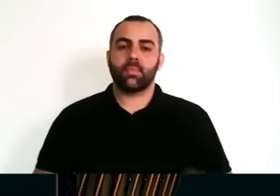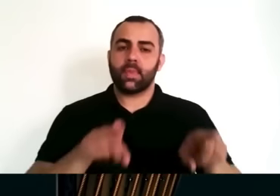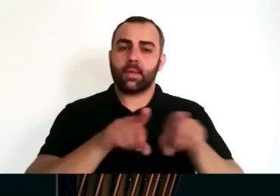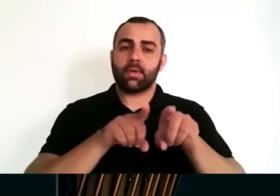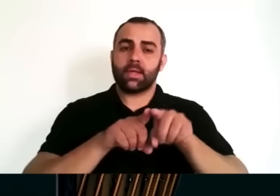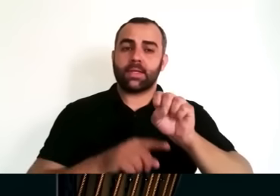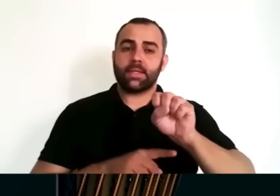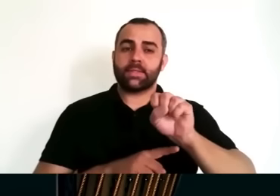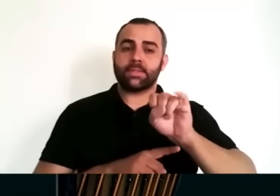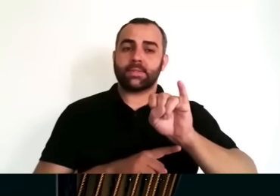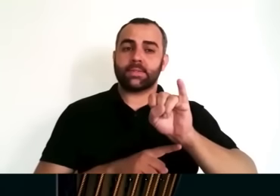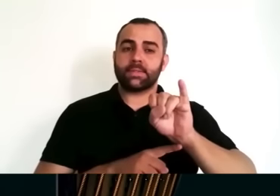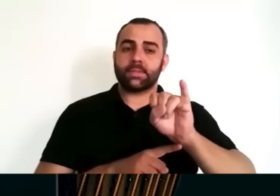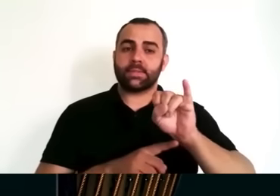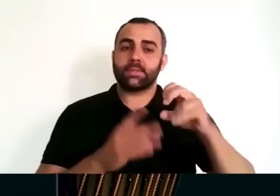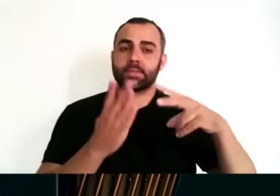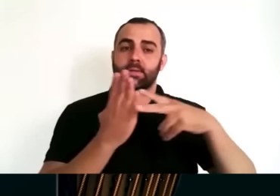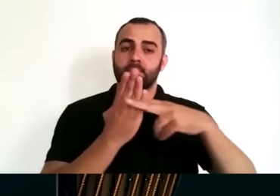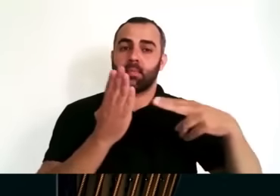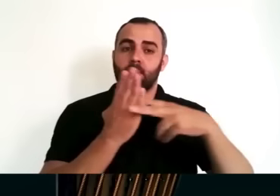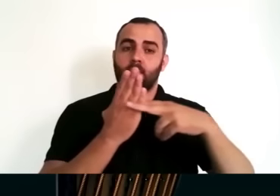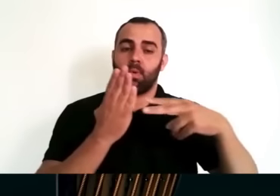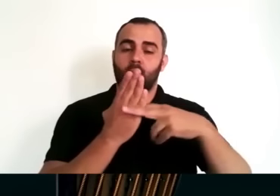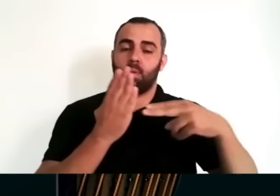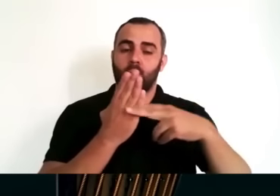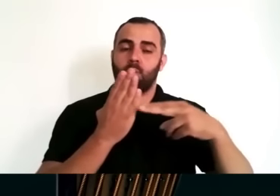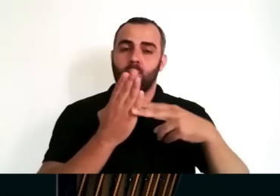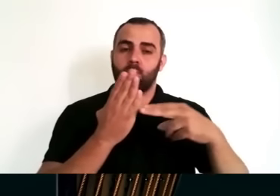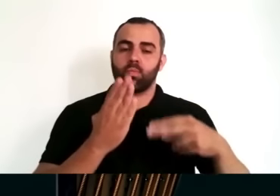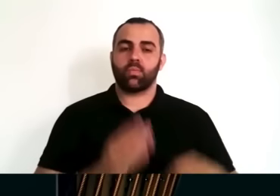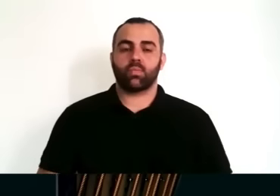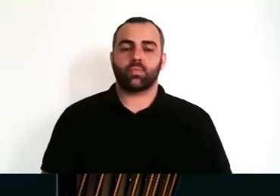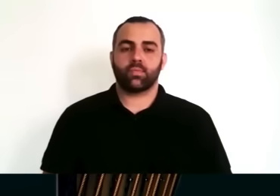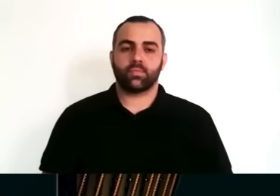Um Si bemol menor com a sétima maior.